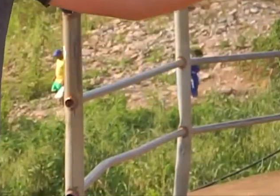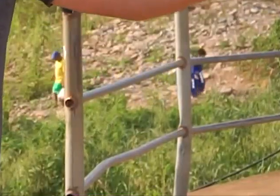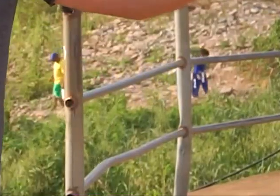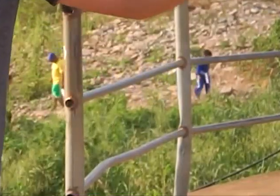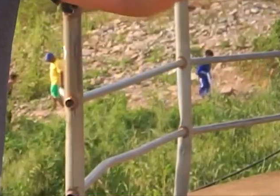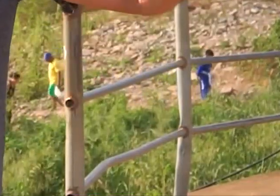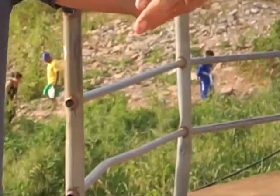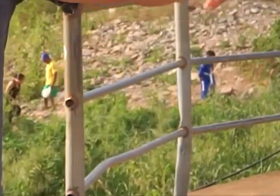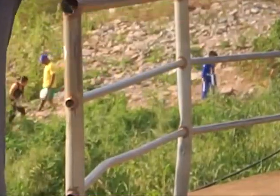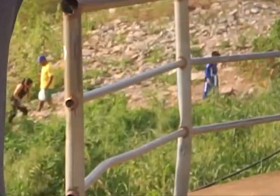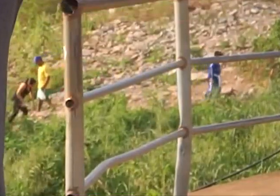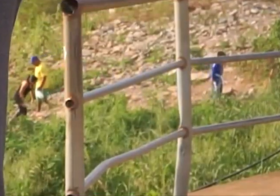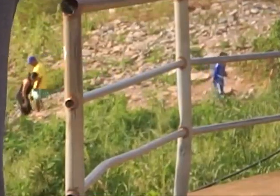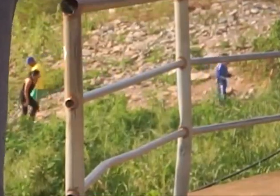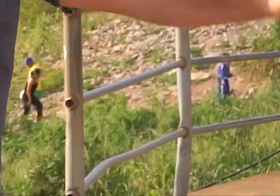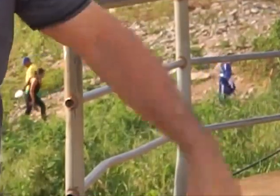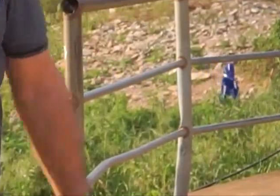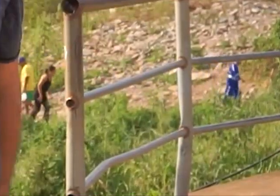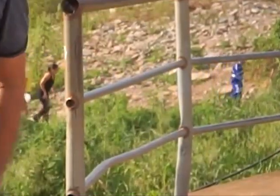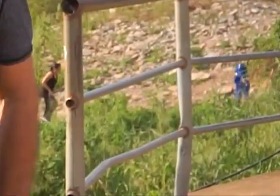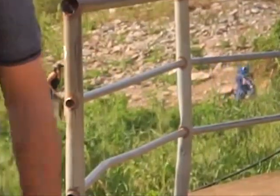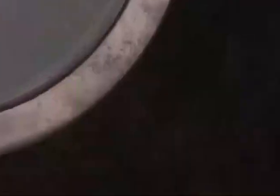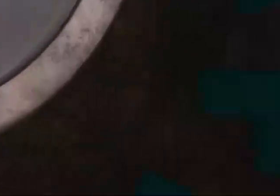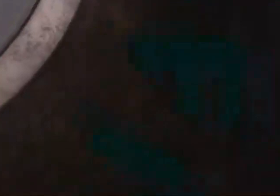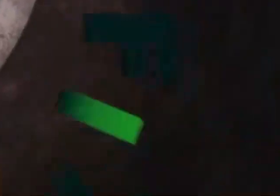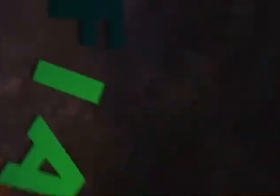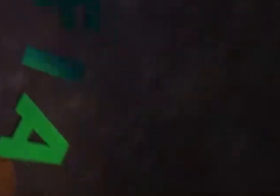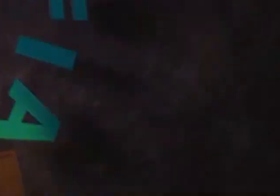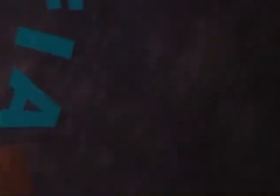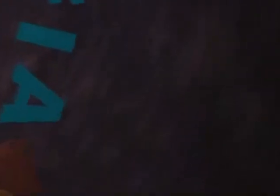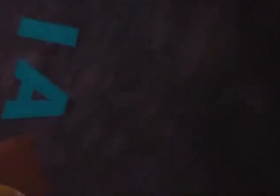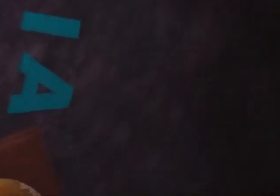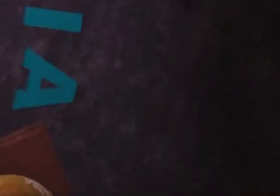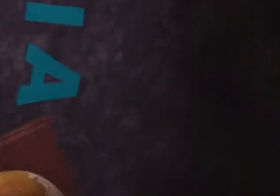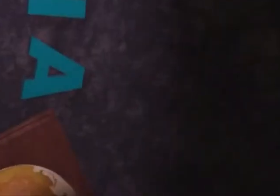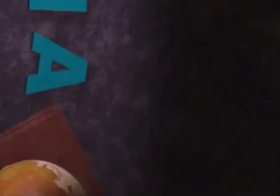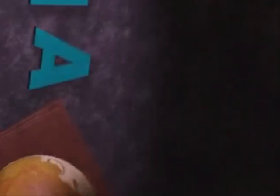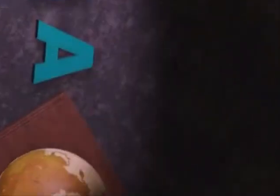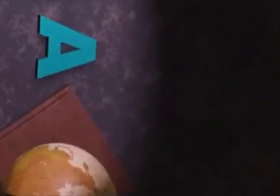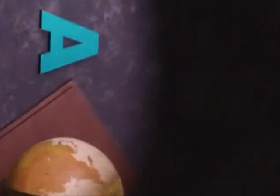Muito obrigado a todos e seguimos com a nossa aula.